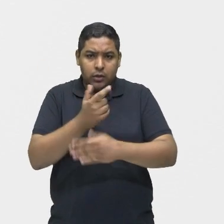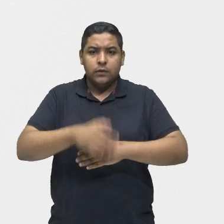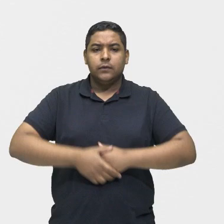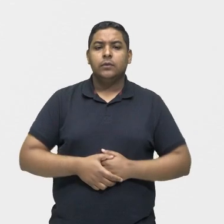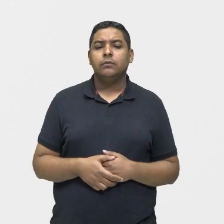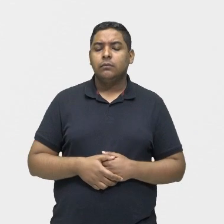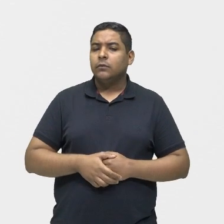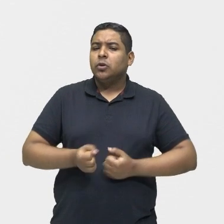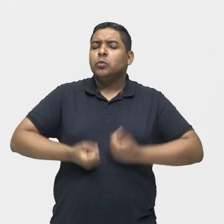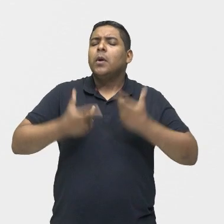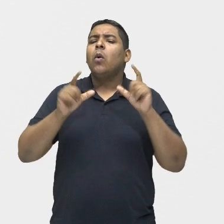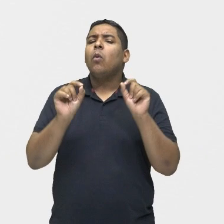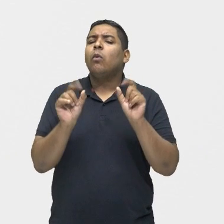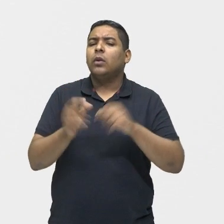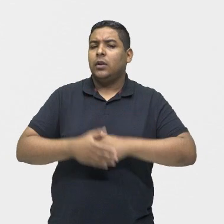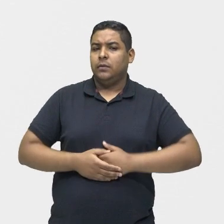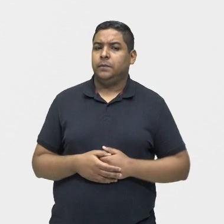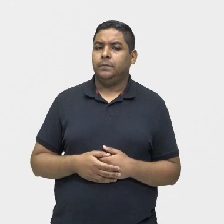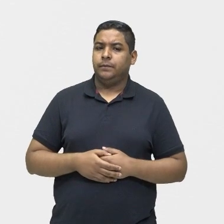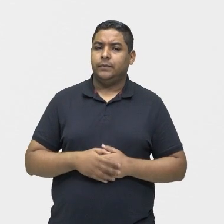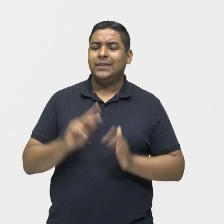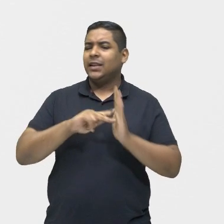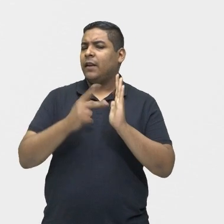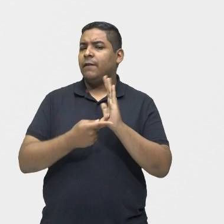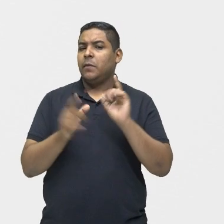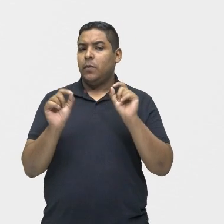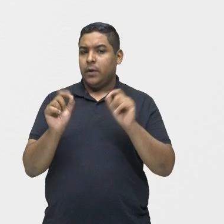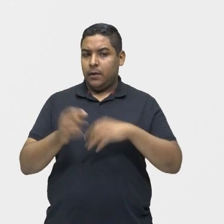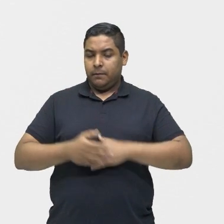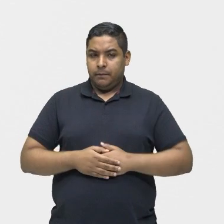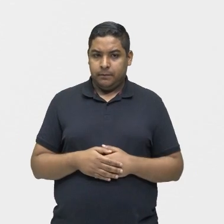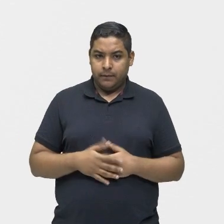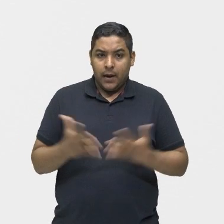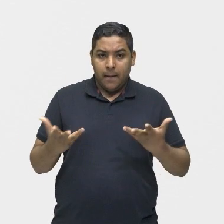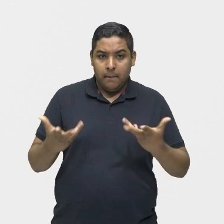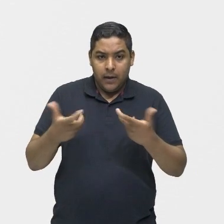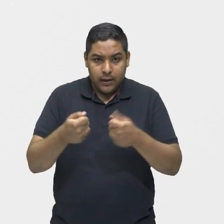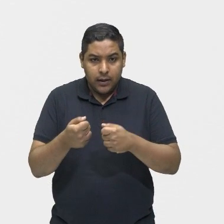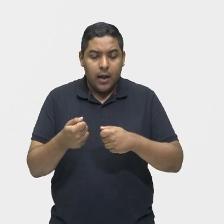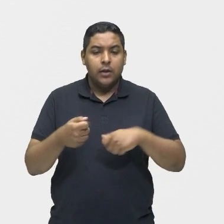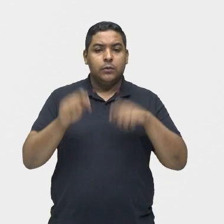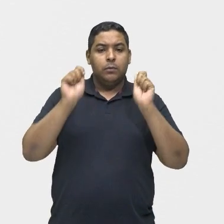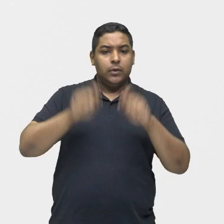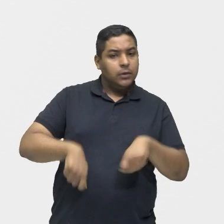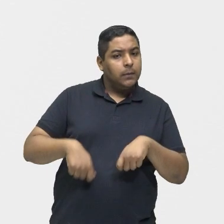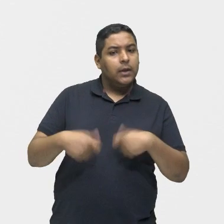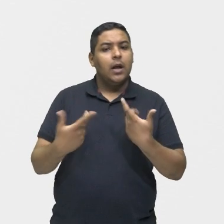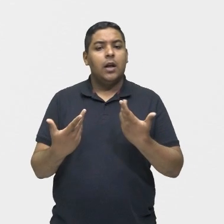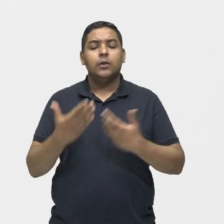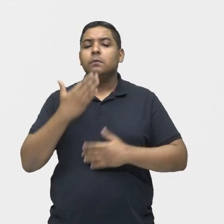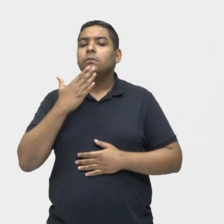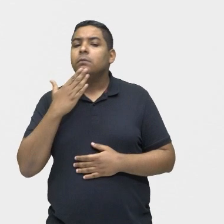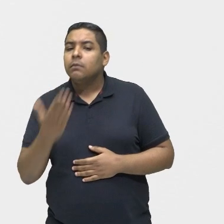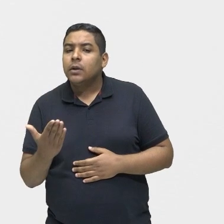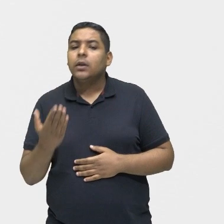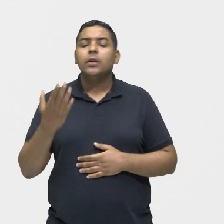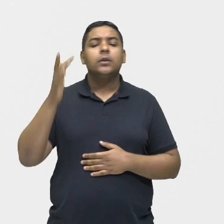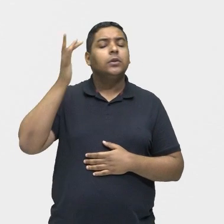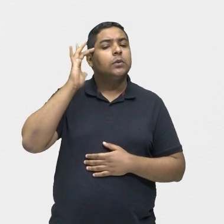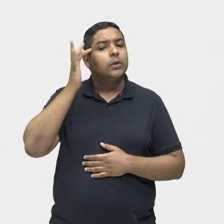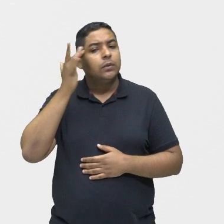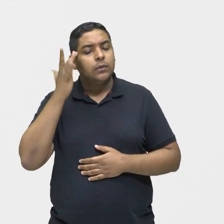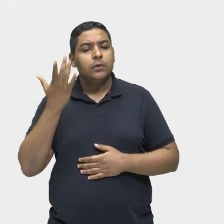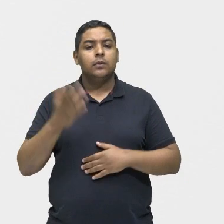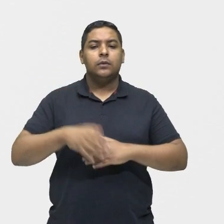essa frase, né? A utilização desse could, né? Essa frase com esse modal could significa o quê? Né? Ele expressa habilidade,